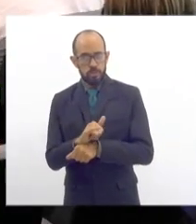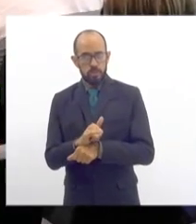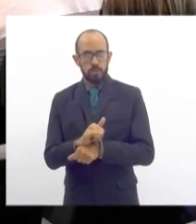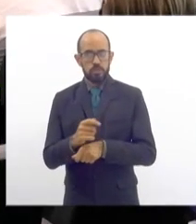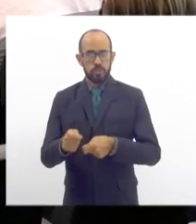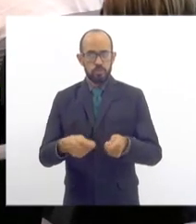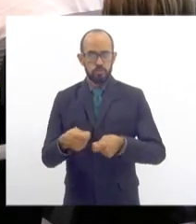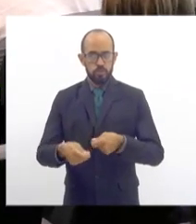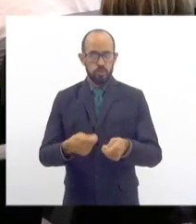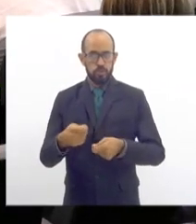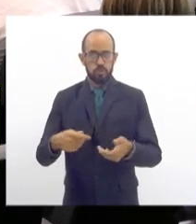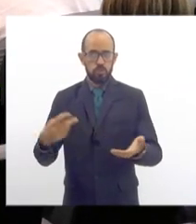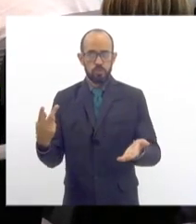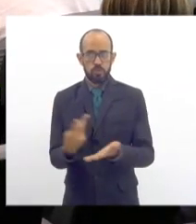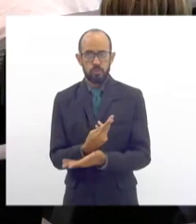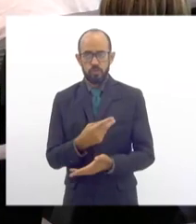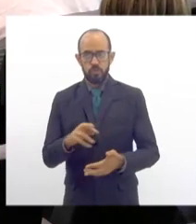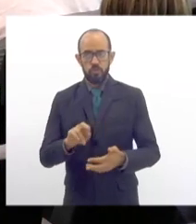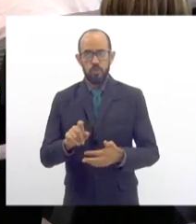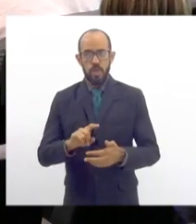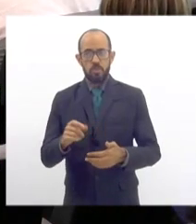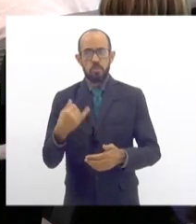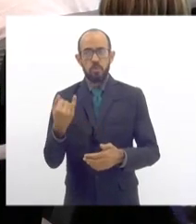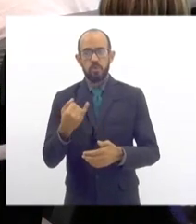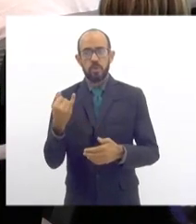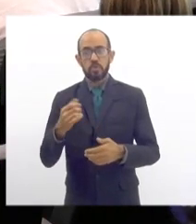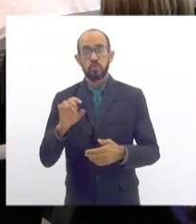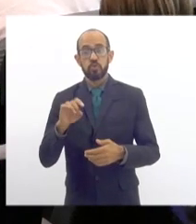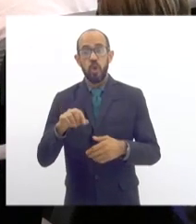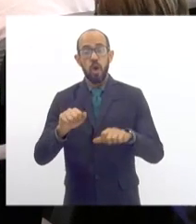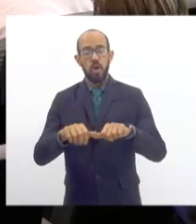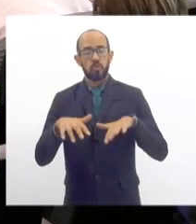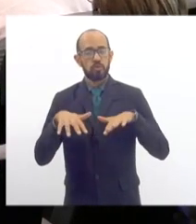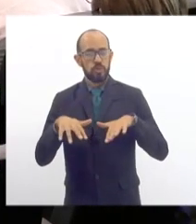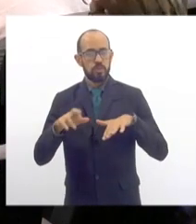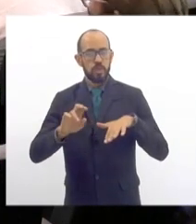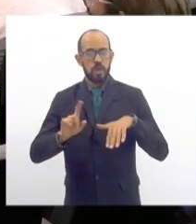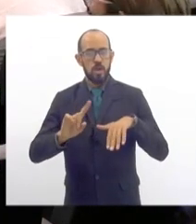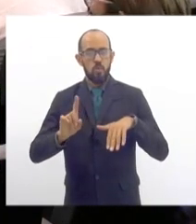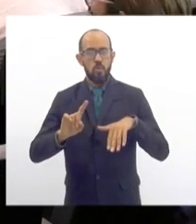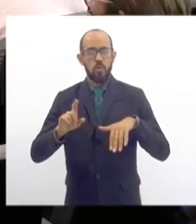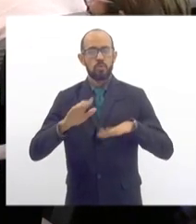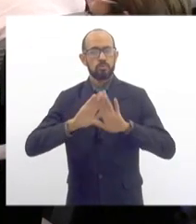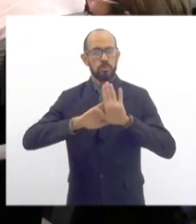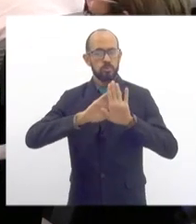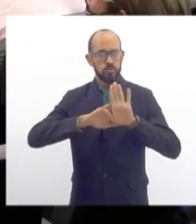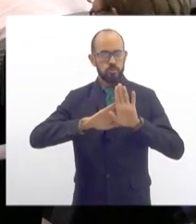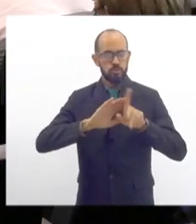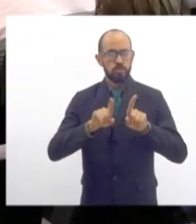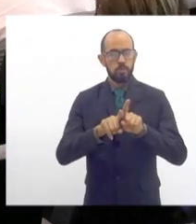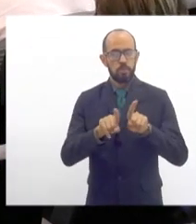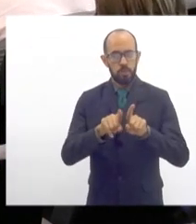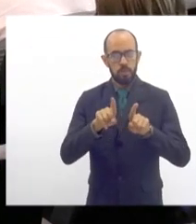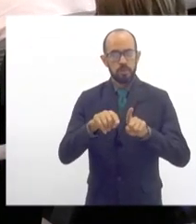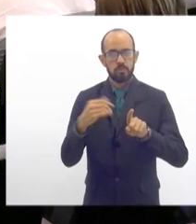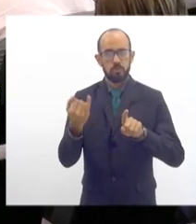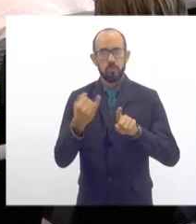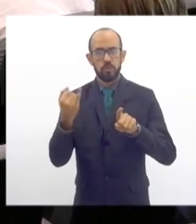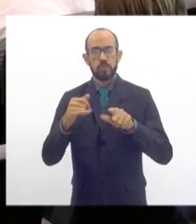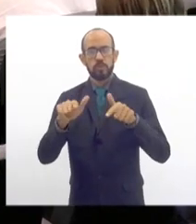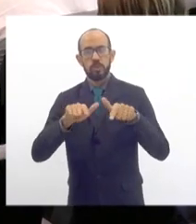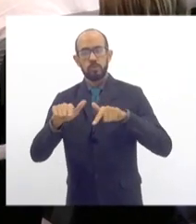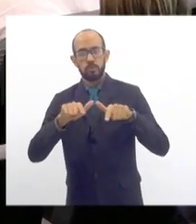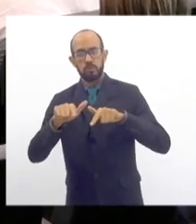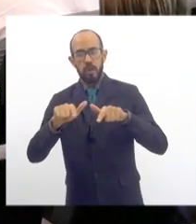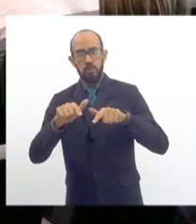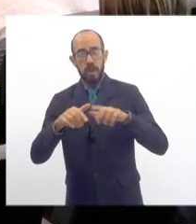importante, não a audiência em si mesma, mas, sobretudo, quero destacar, é muito importante o movimento de vocês, né? Permaneçam organizados,